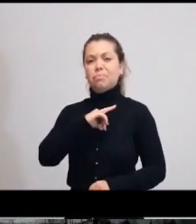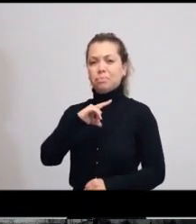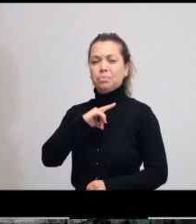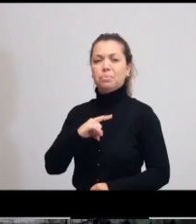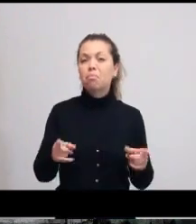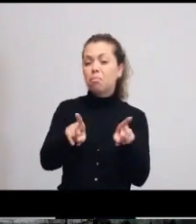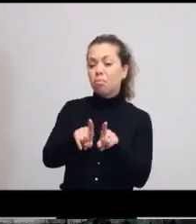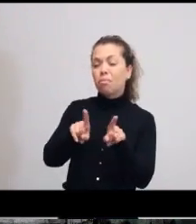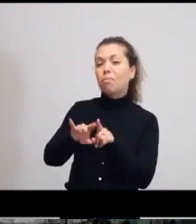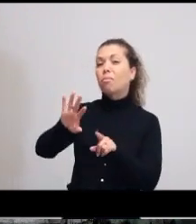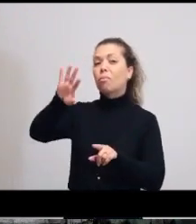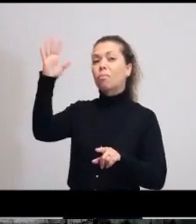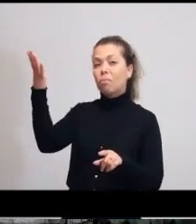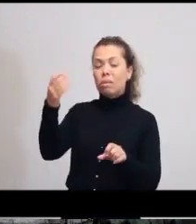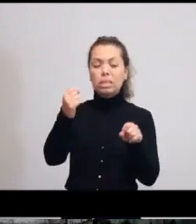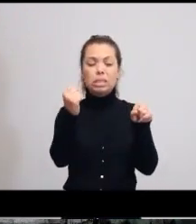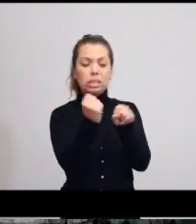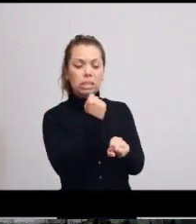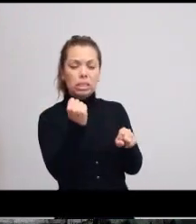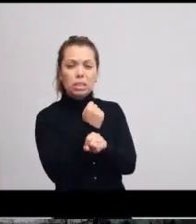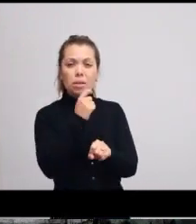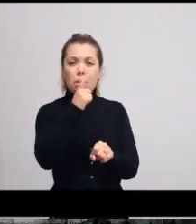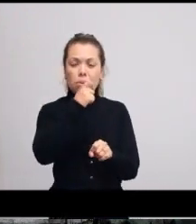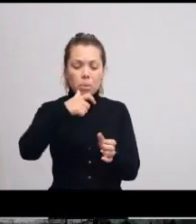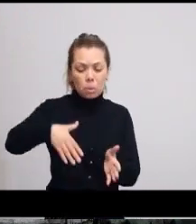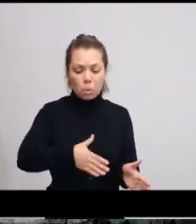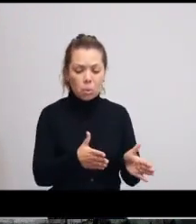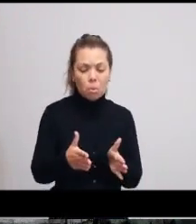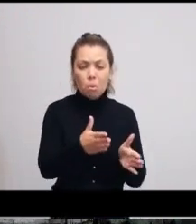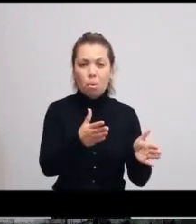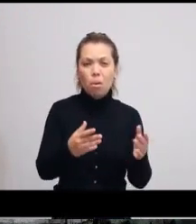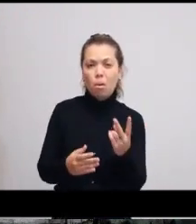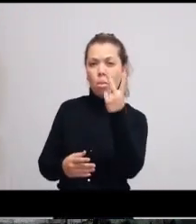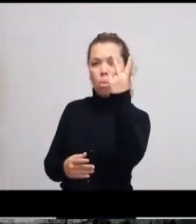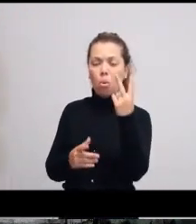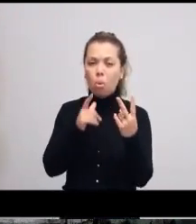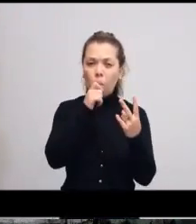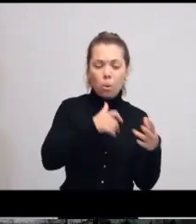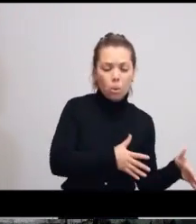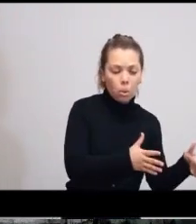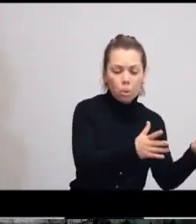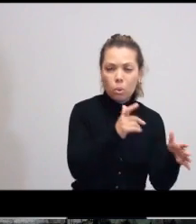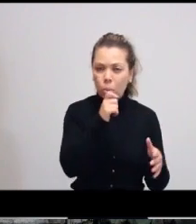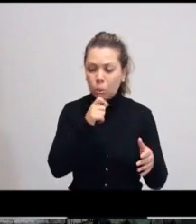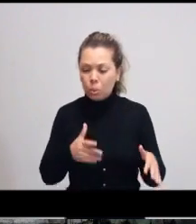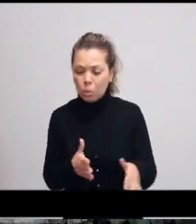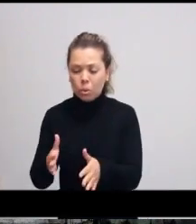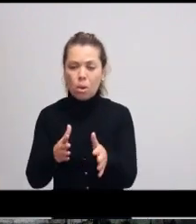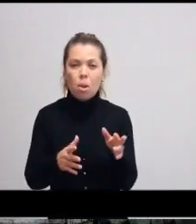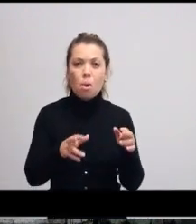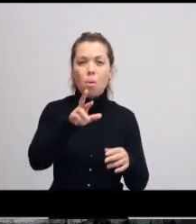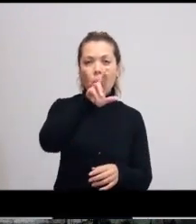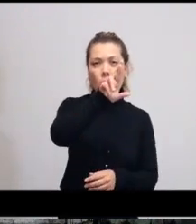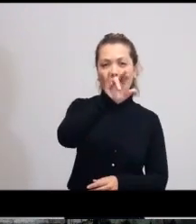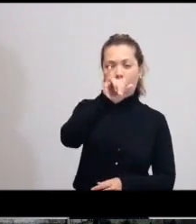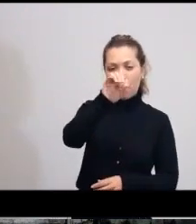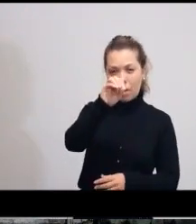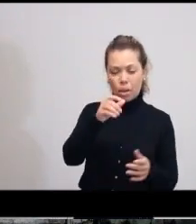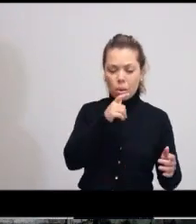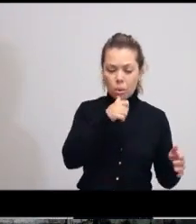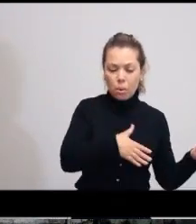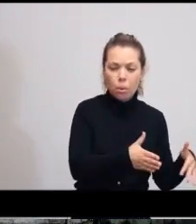histórico. Para narrar a história de Iguape, é preciso começar mencionando a arte de acumular conchas.